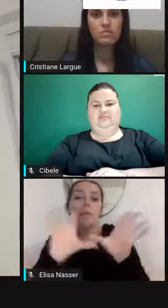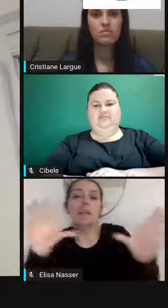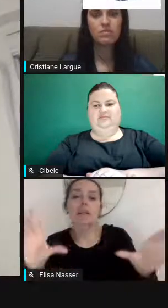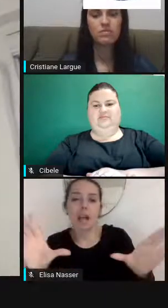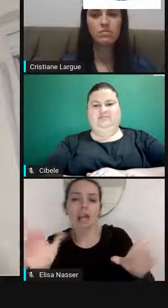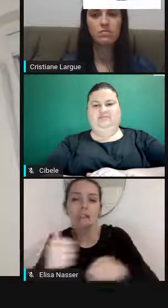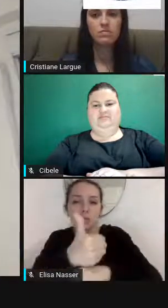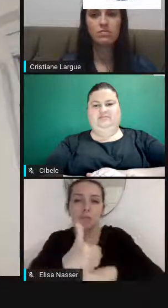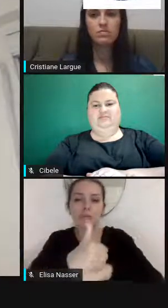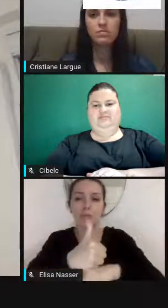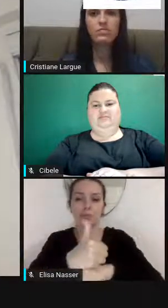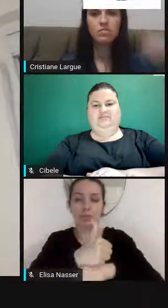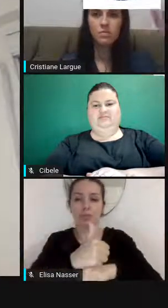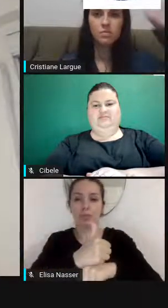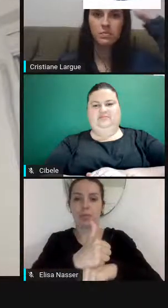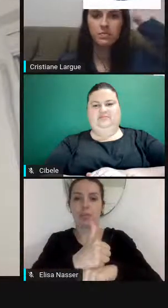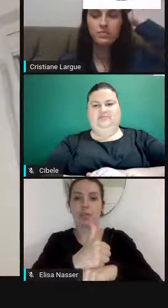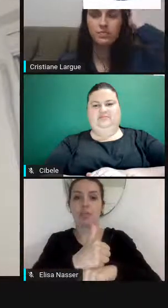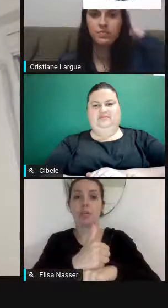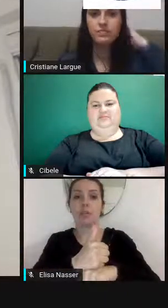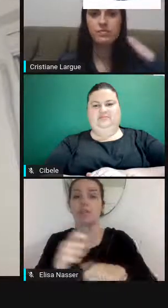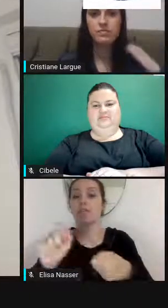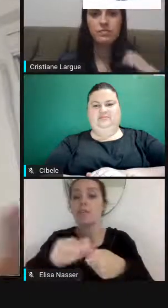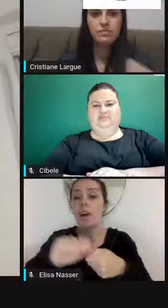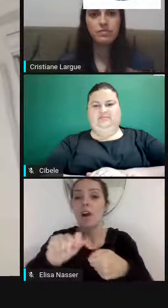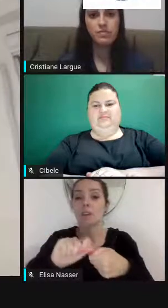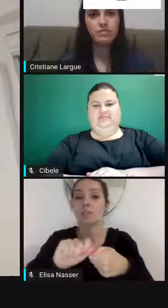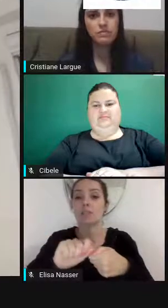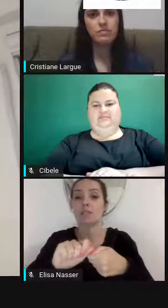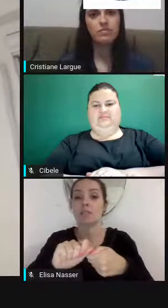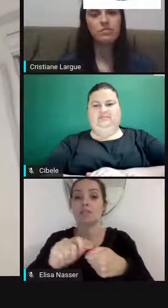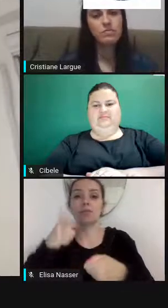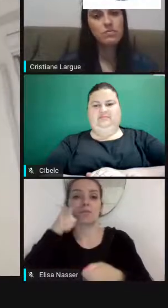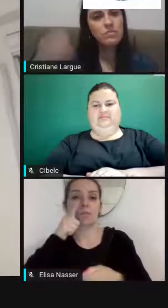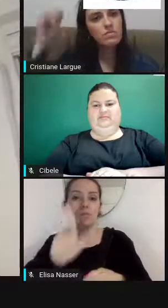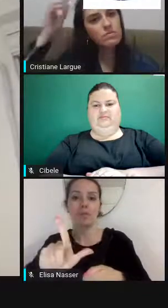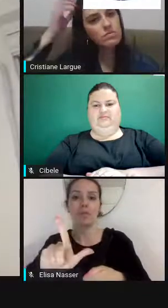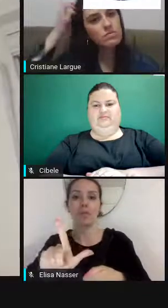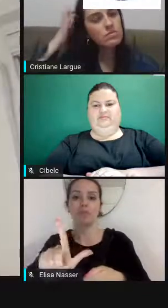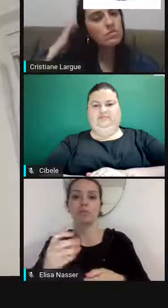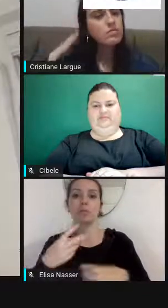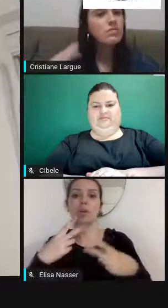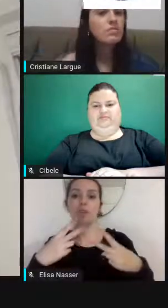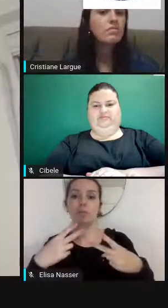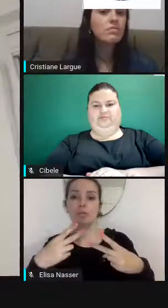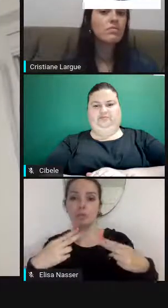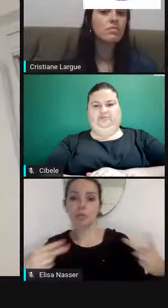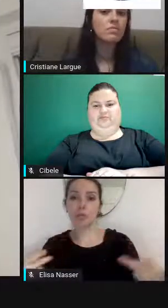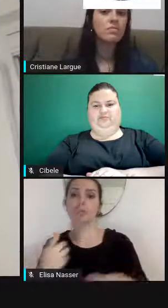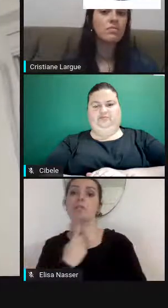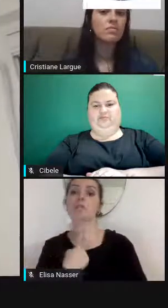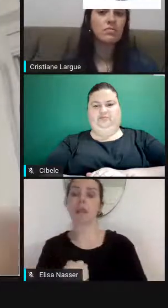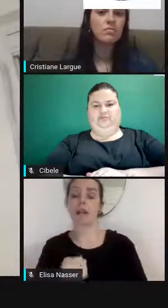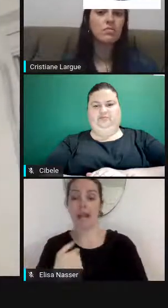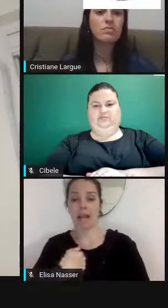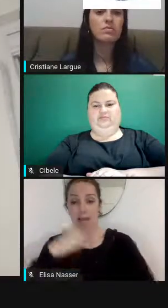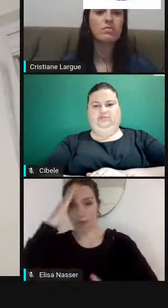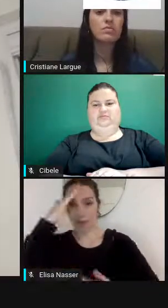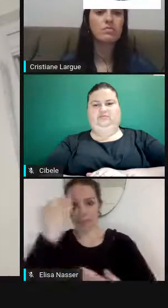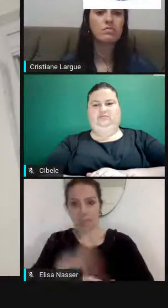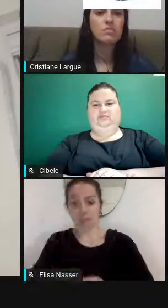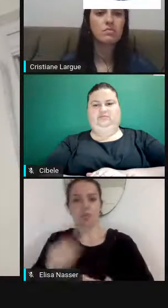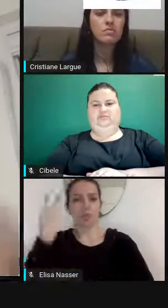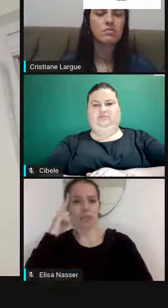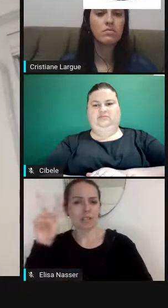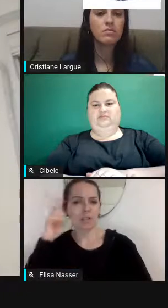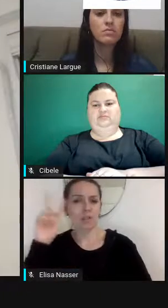para tu fazer as coisas se realmente tu gosta eu por exemplo eu acredito mesmo no na nessa história de outros biólogos